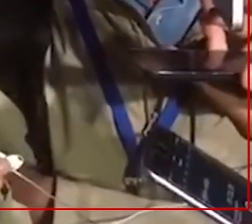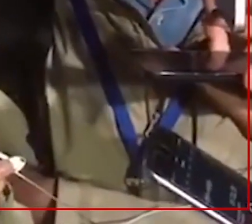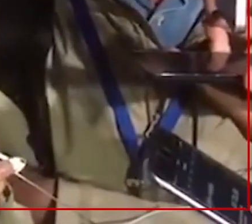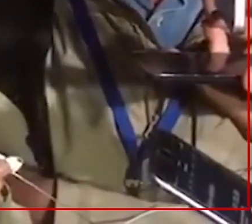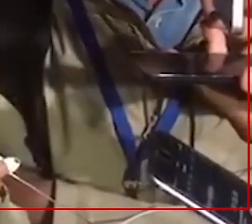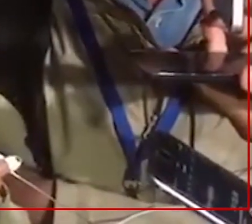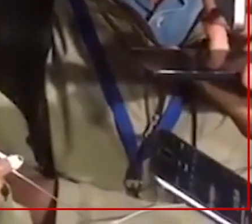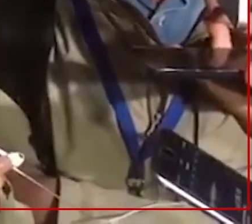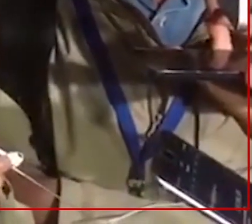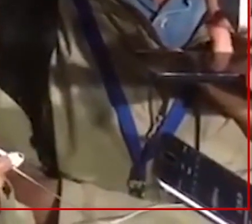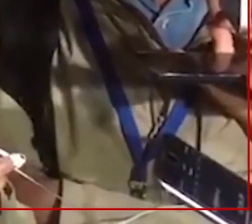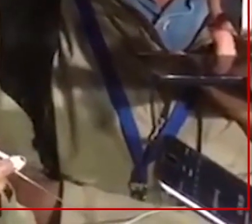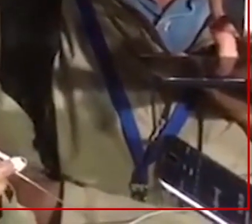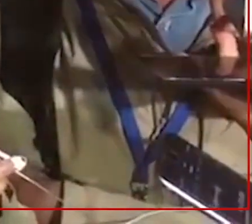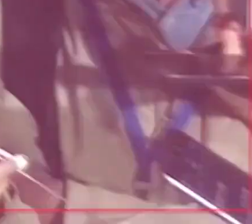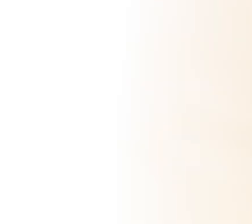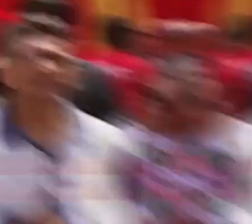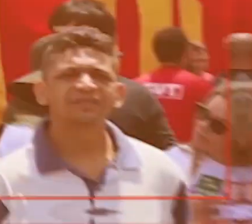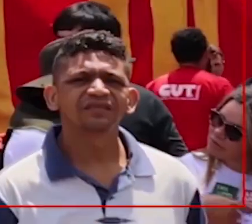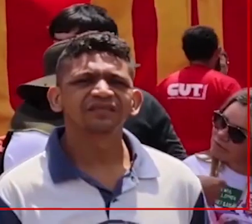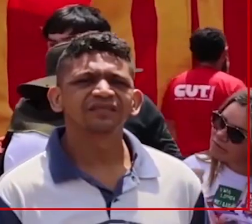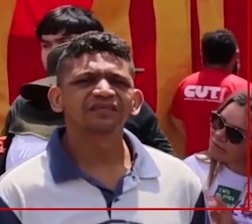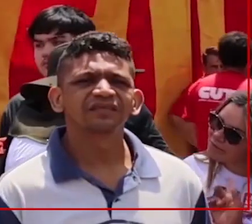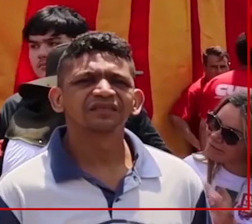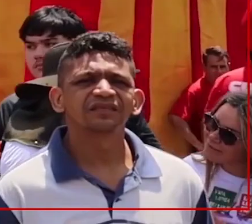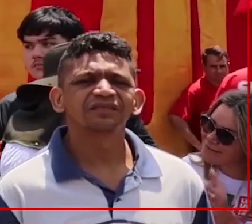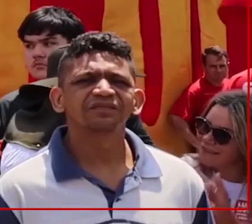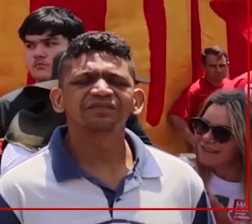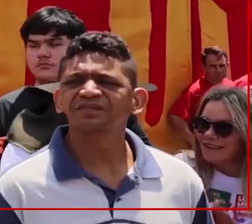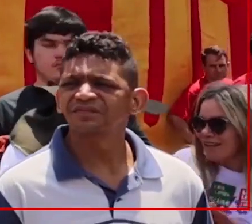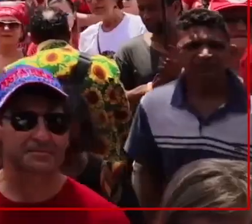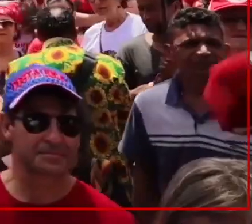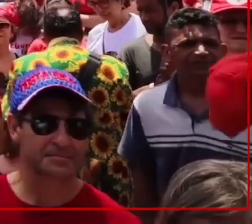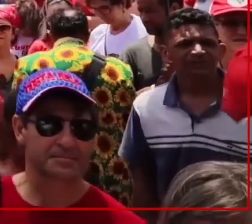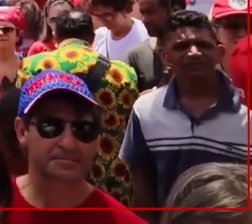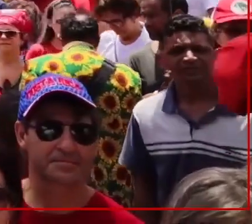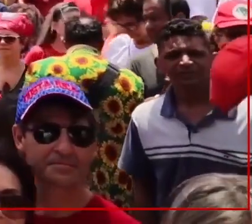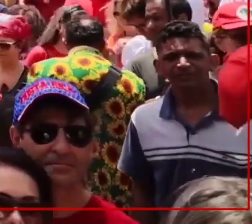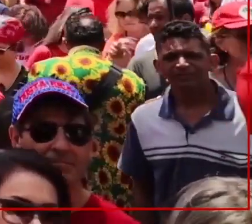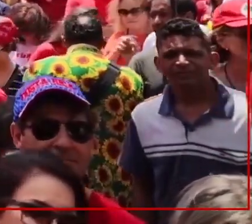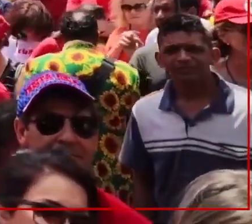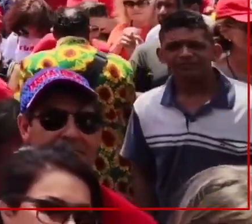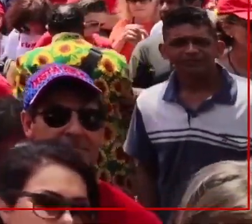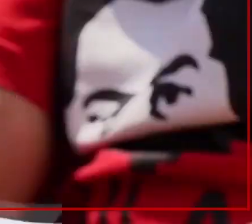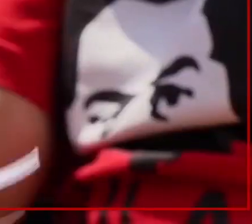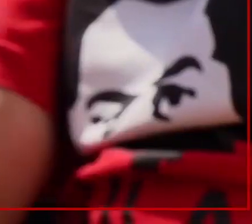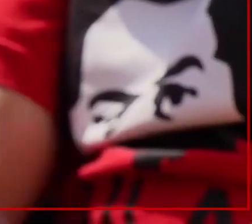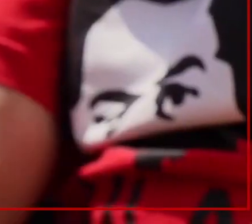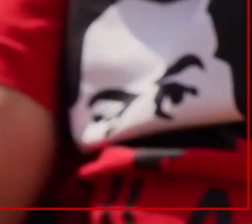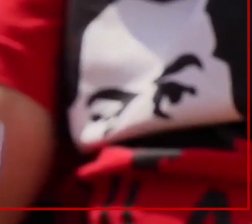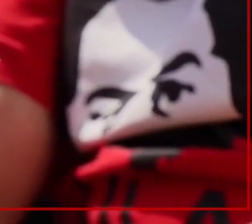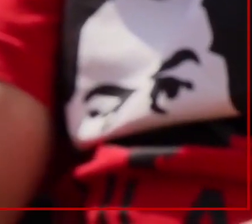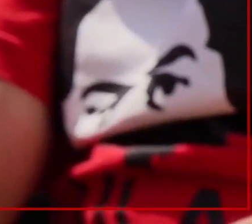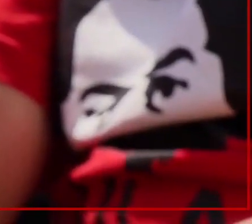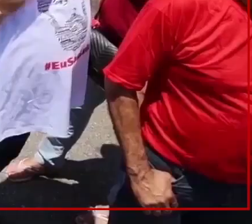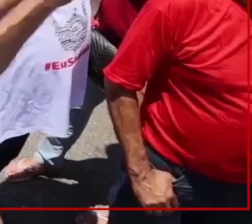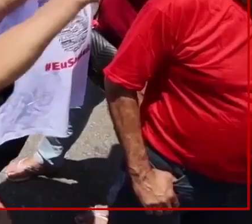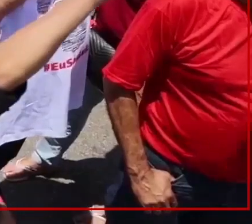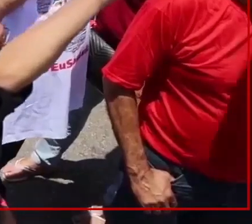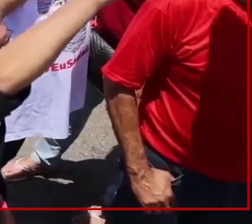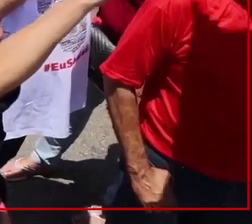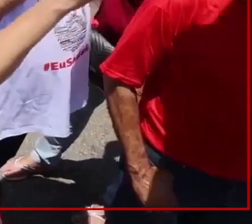um preso comum aqui, nós temos um preso político. A vigília em torno da carceragem onde ficou detido em Curitiba reuniu milhares de